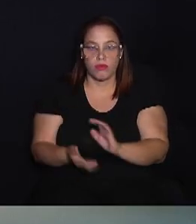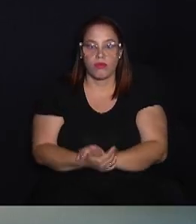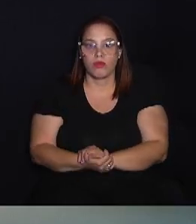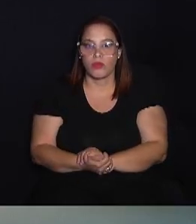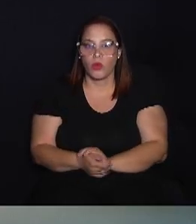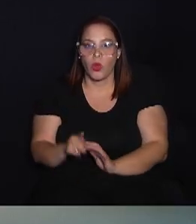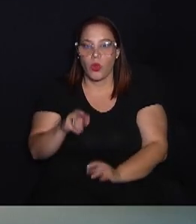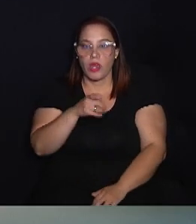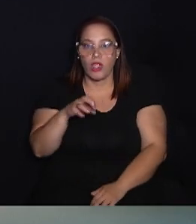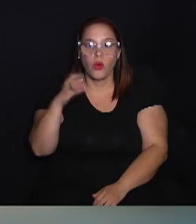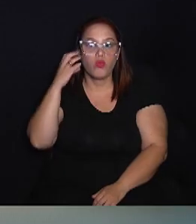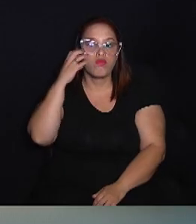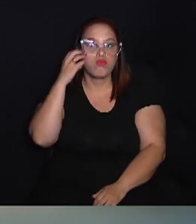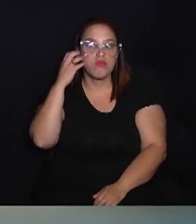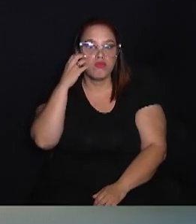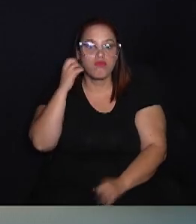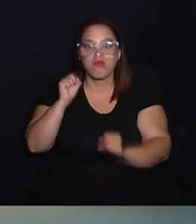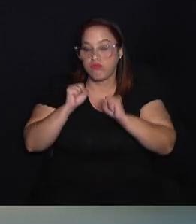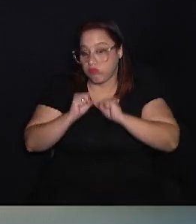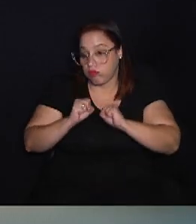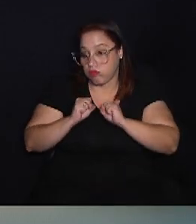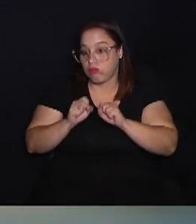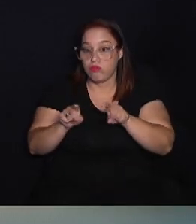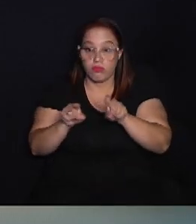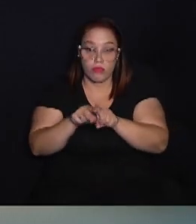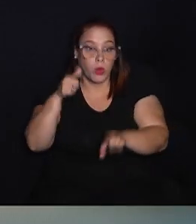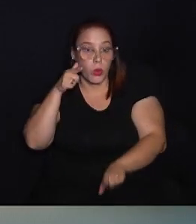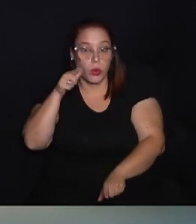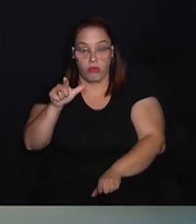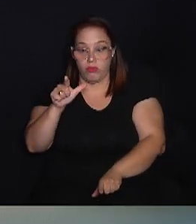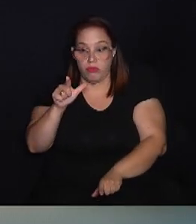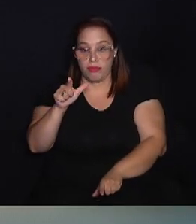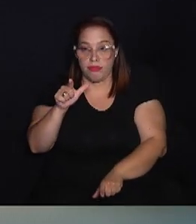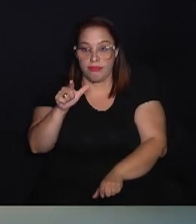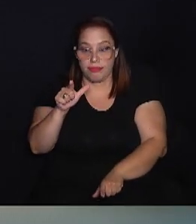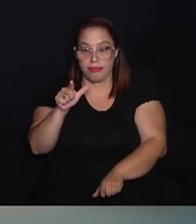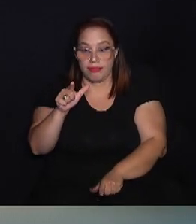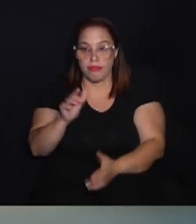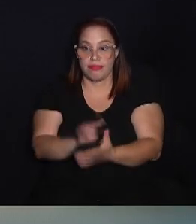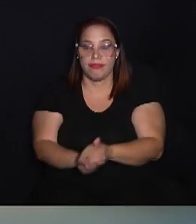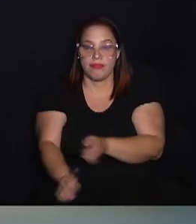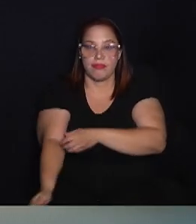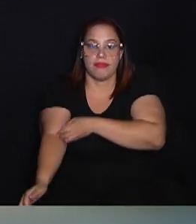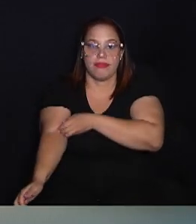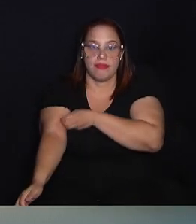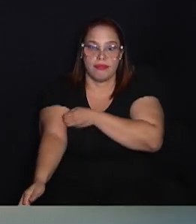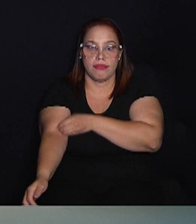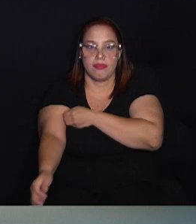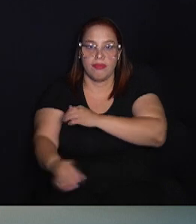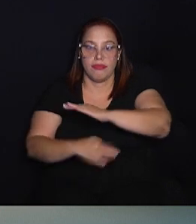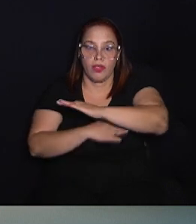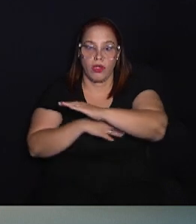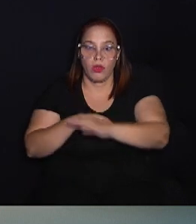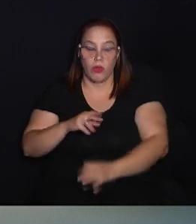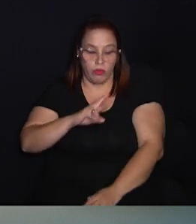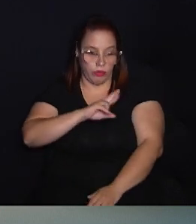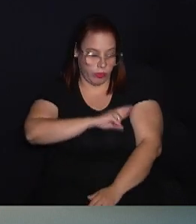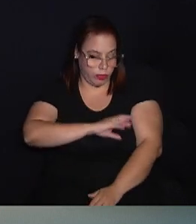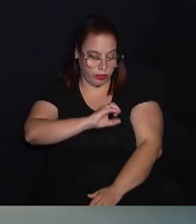Campineiro. Gustavo Peta, do PCdoB, conseguiu a reeleição para mais um mandato no Legislativo